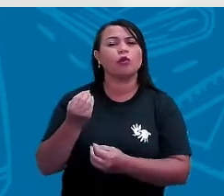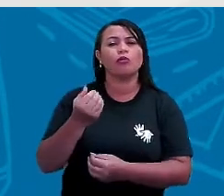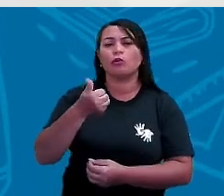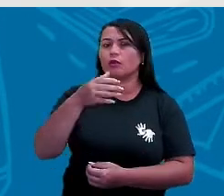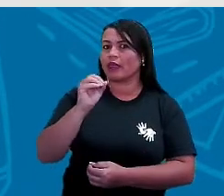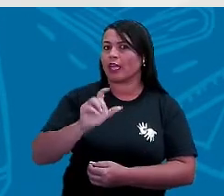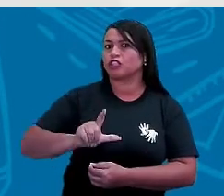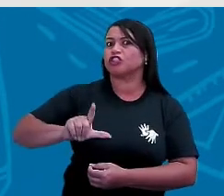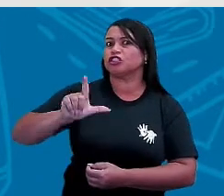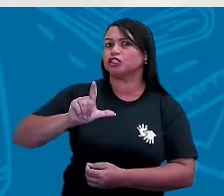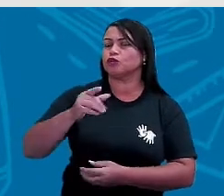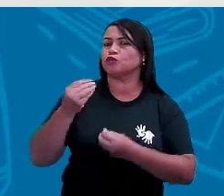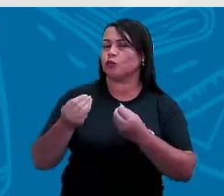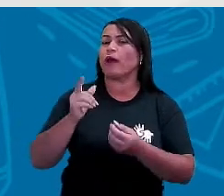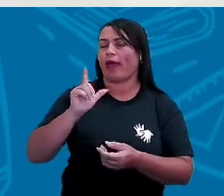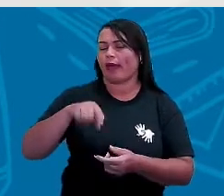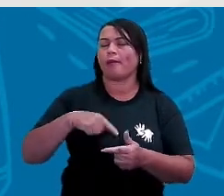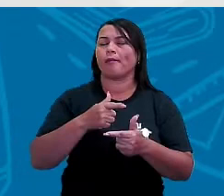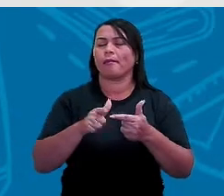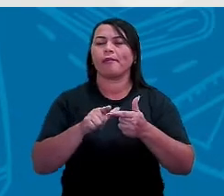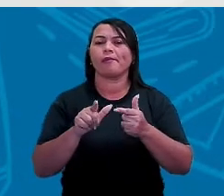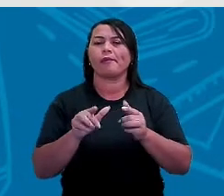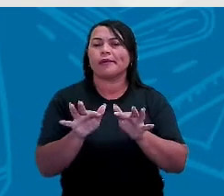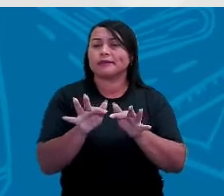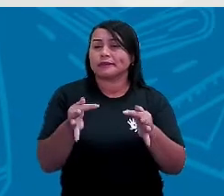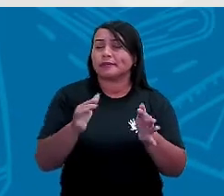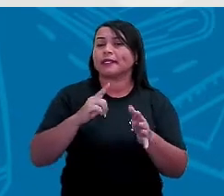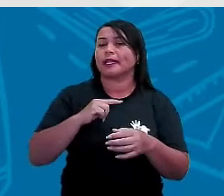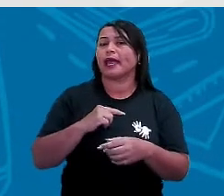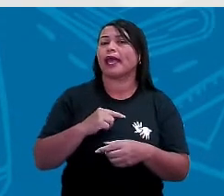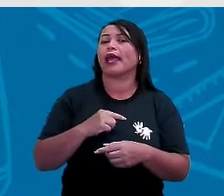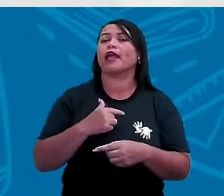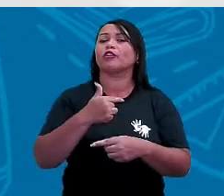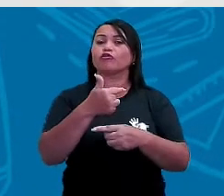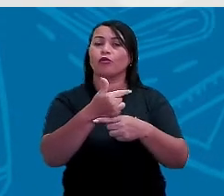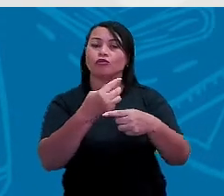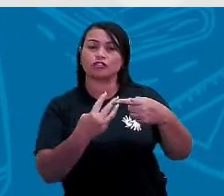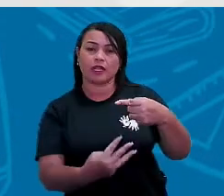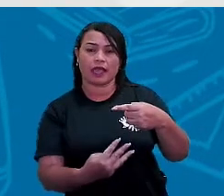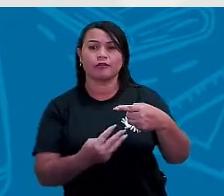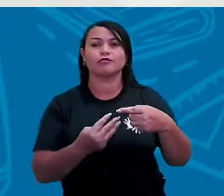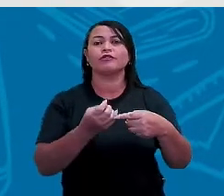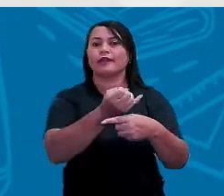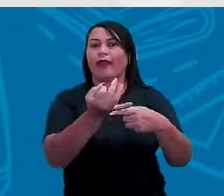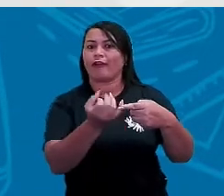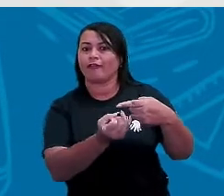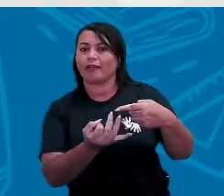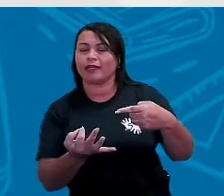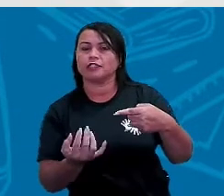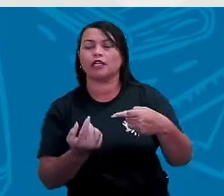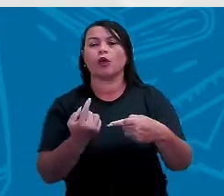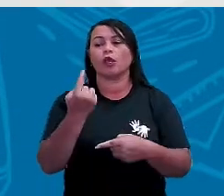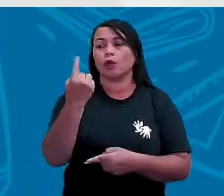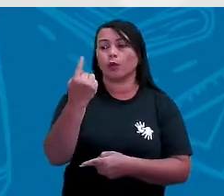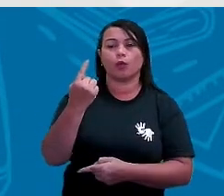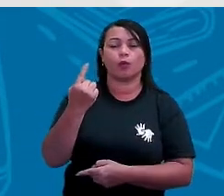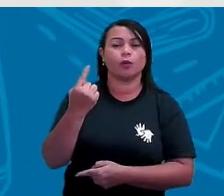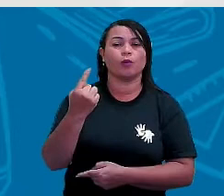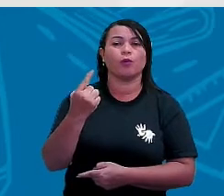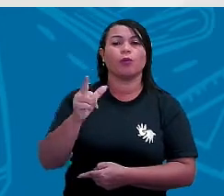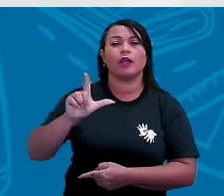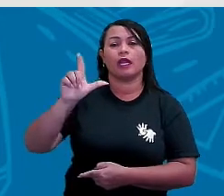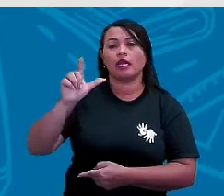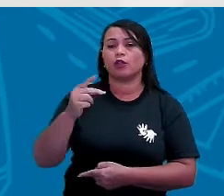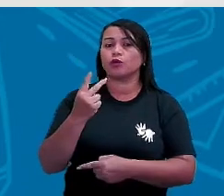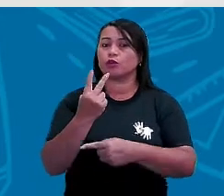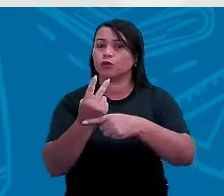pequenininho, né, mas que traz aí a ideia de 2/3, fração, né? Ele diz que 1 litro, né?